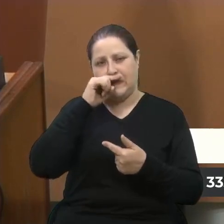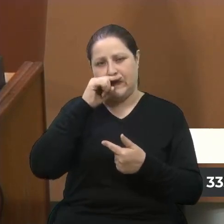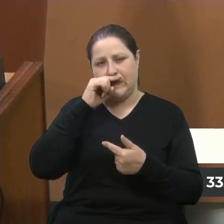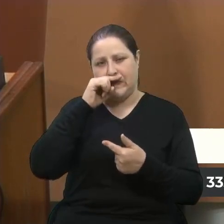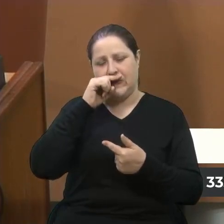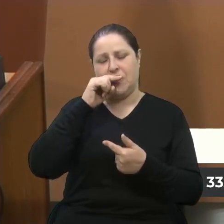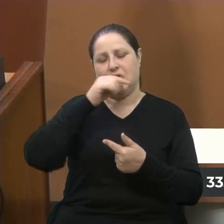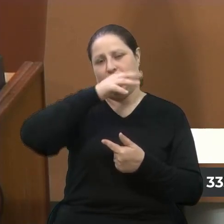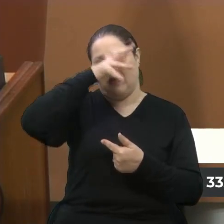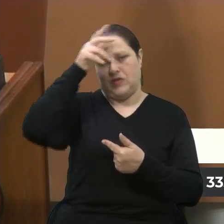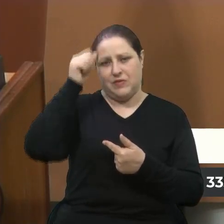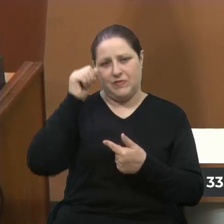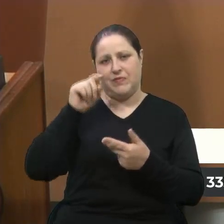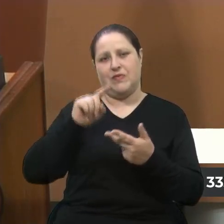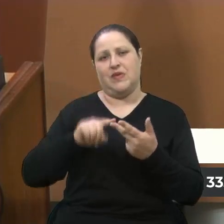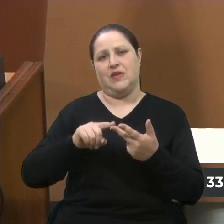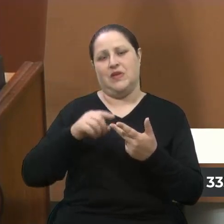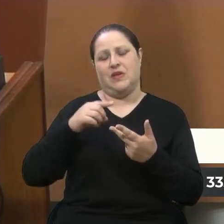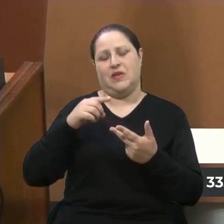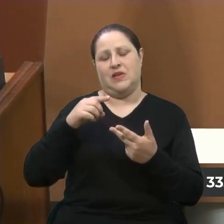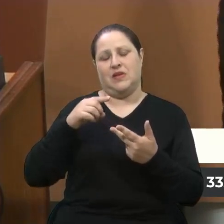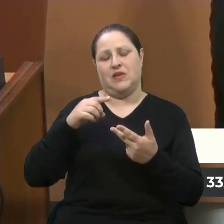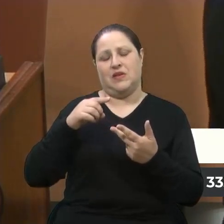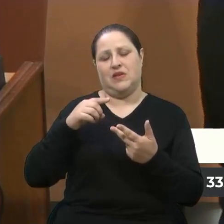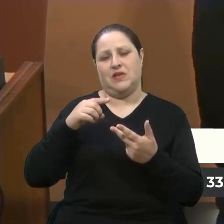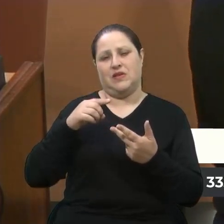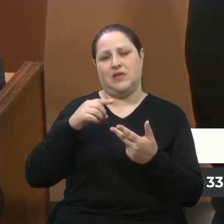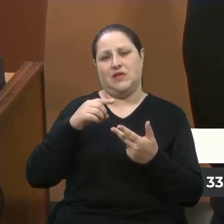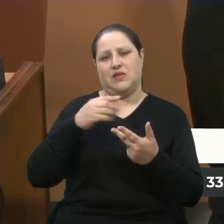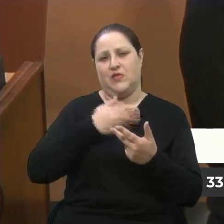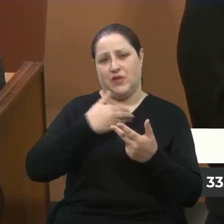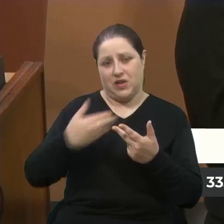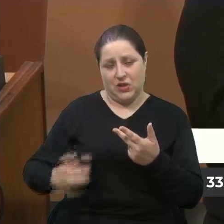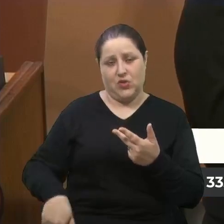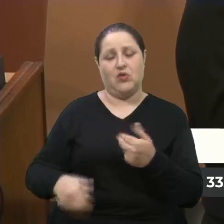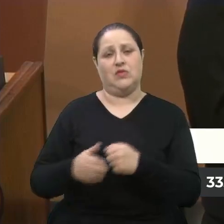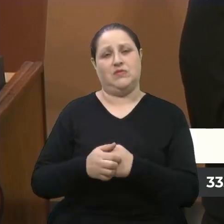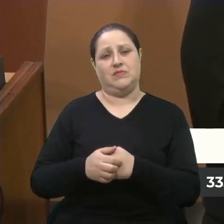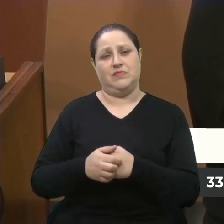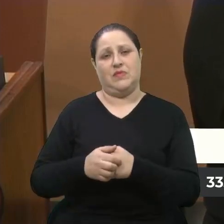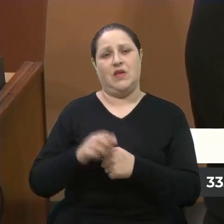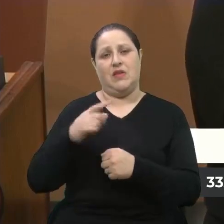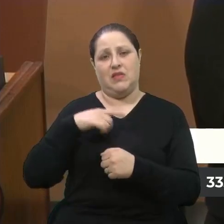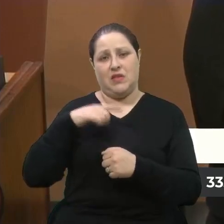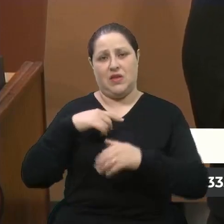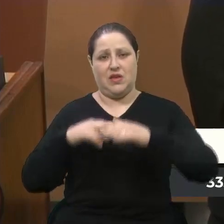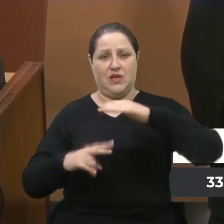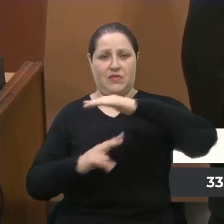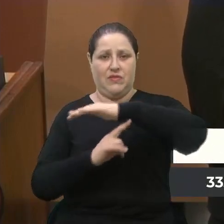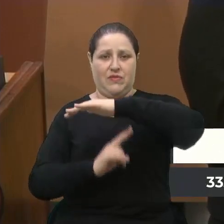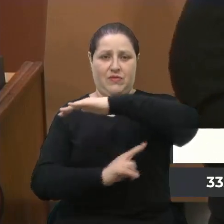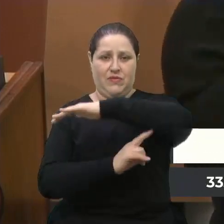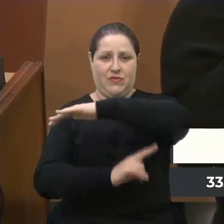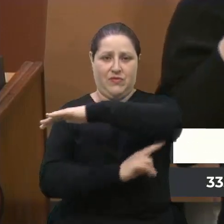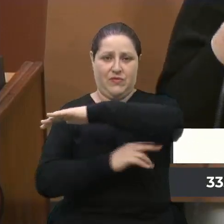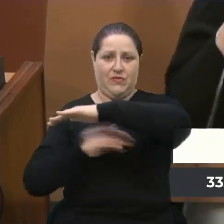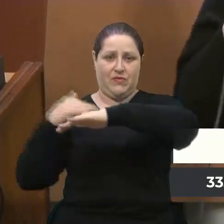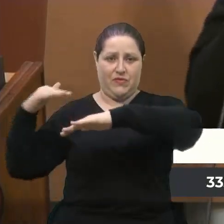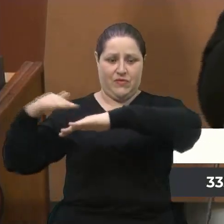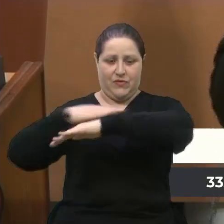viaduto do Bazei. Nós clamamos por viadutos nessa cidade, por passarelas,